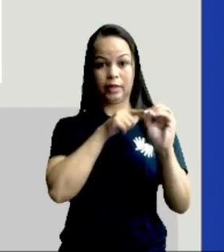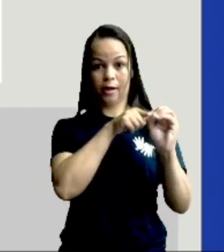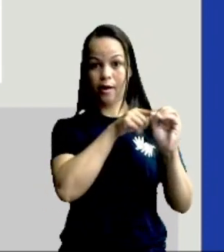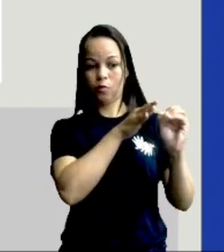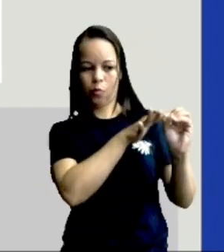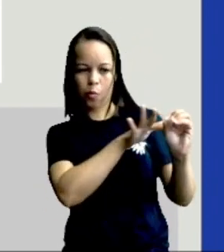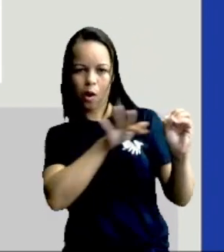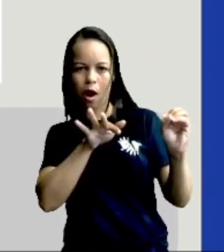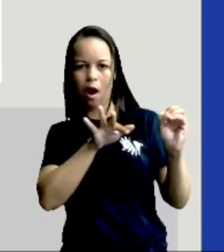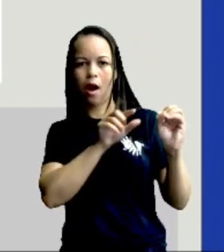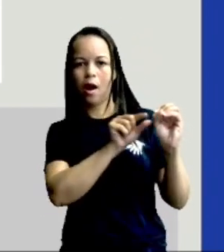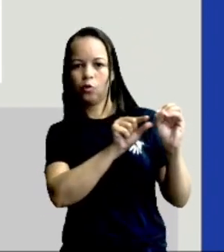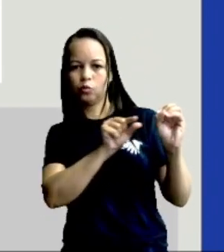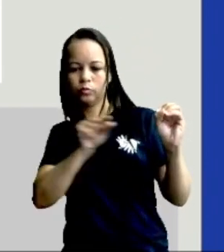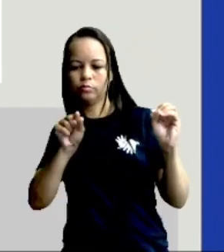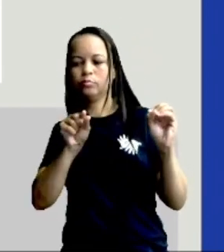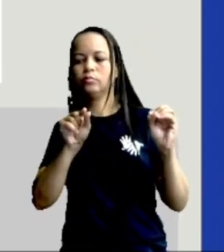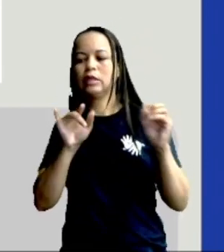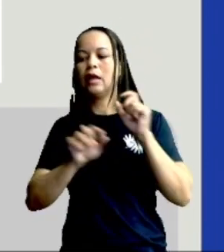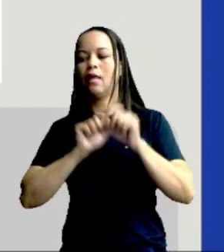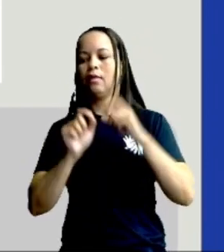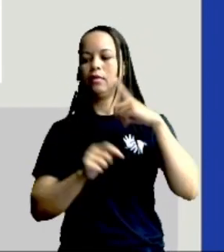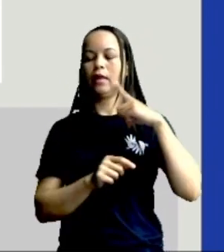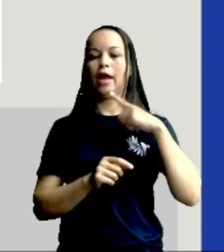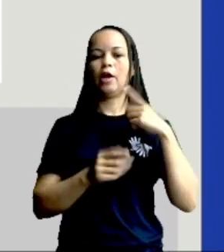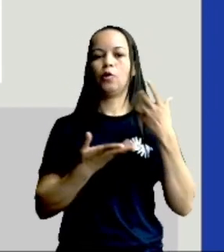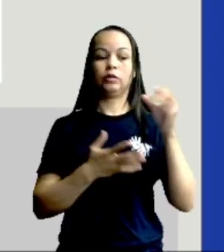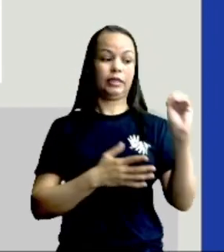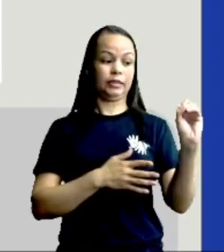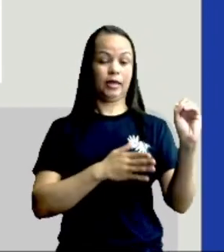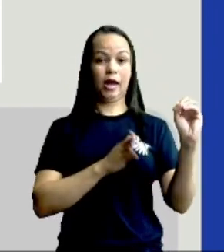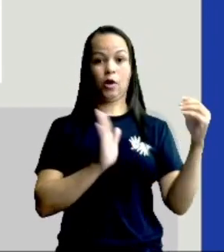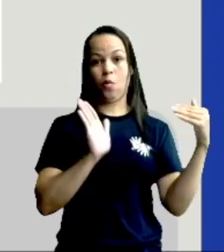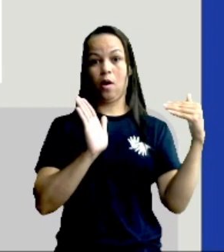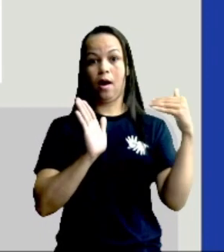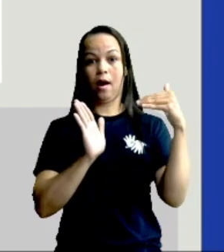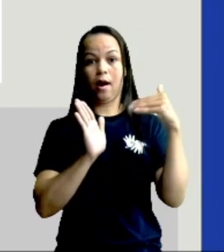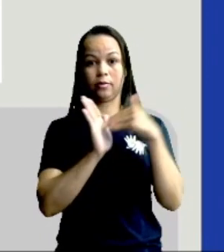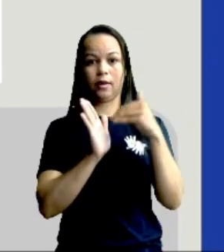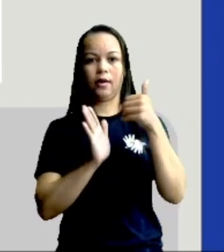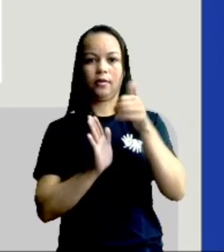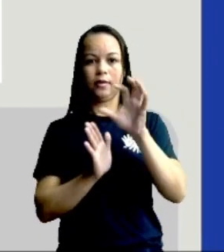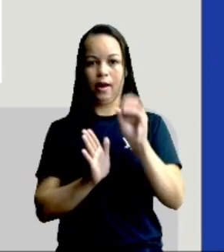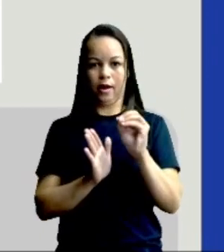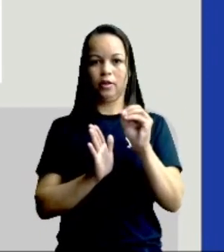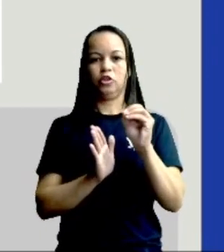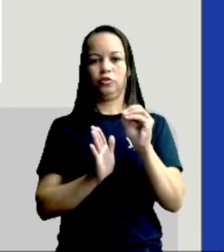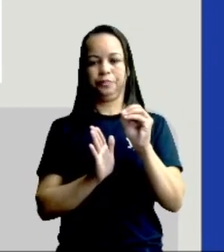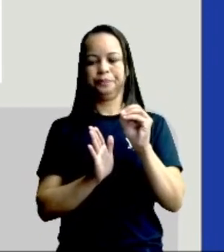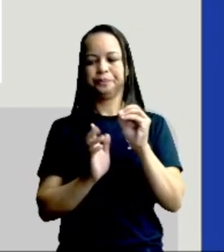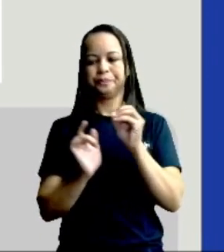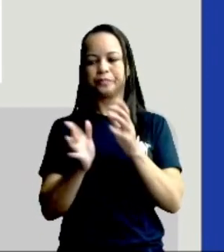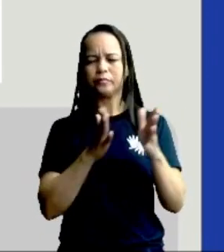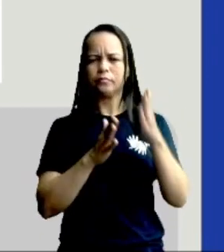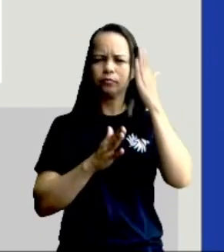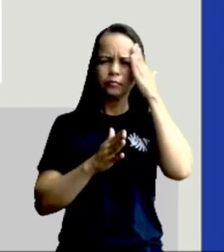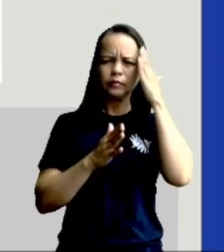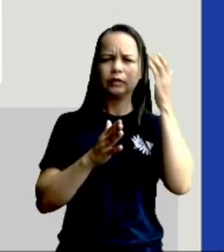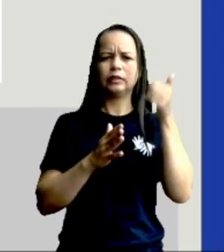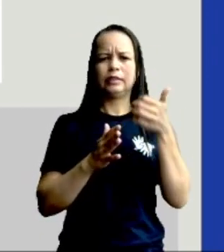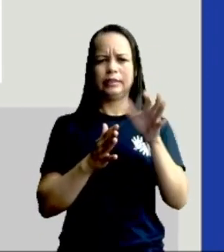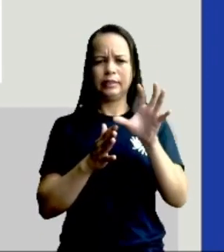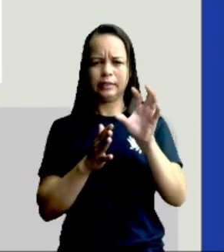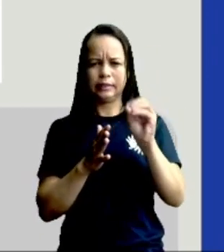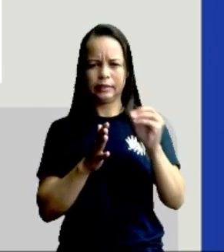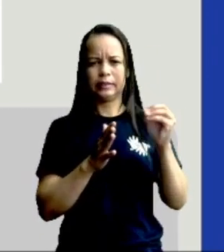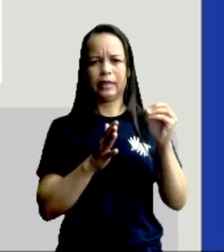a reta numérica, tá? E aí eu tenho quem? De 0 até 10. Vejam que eu não coloquei os números que ficam compreendidos de 0 até